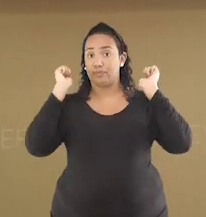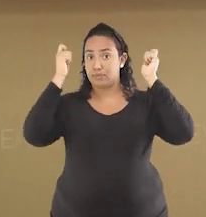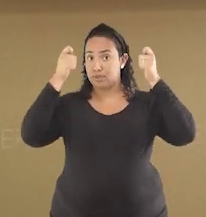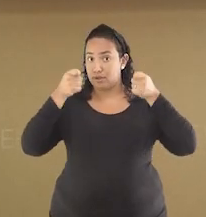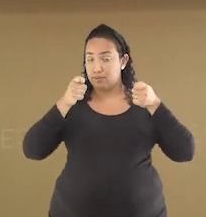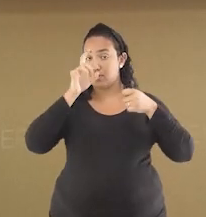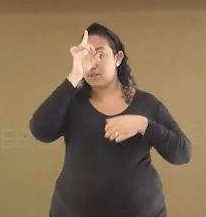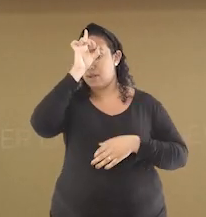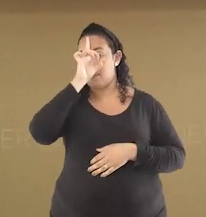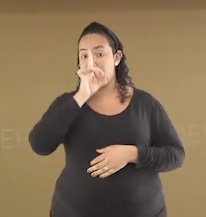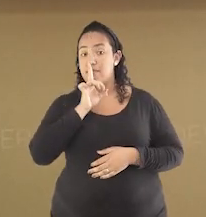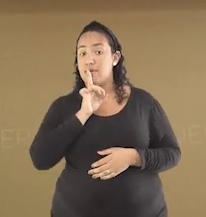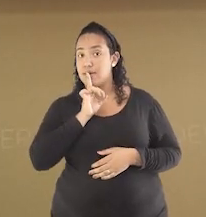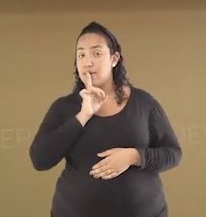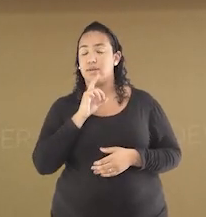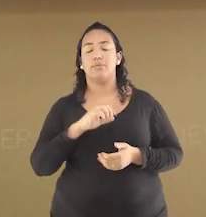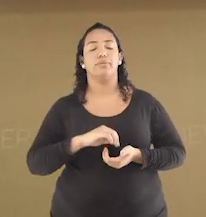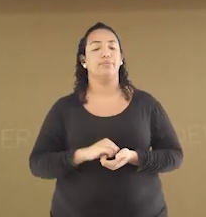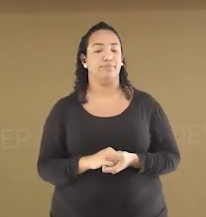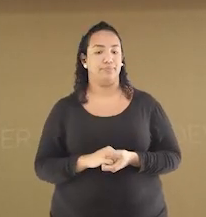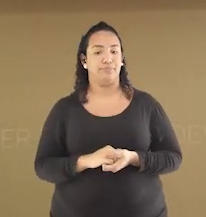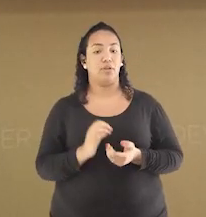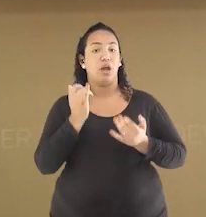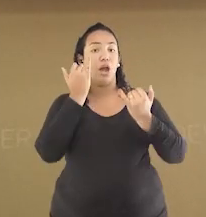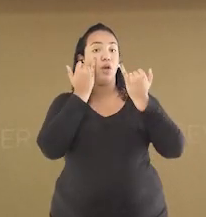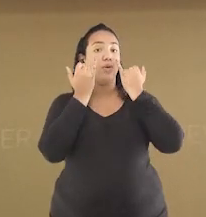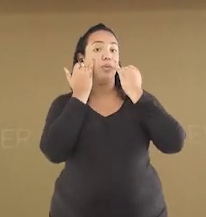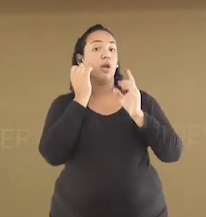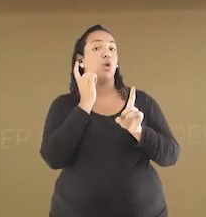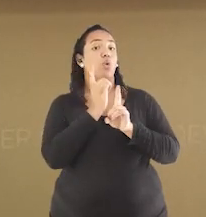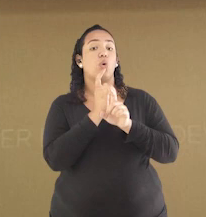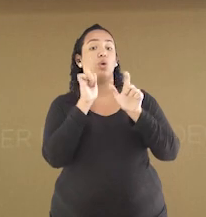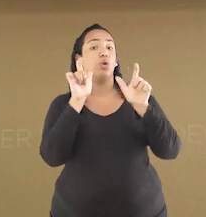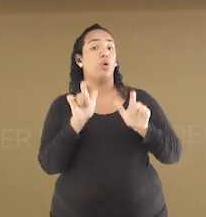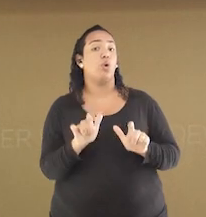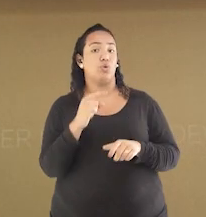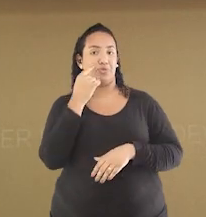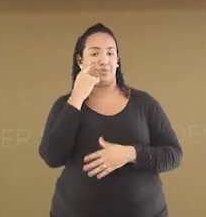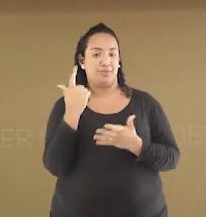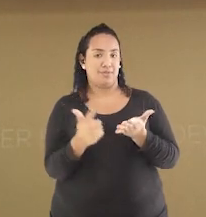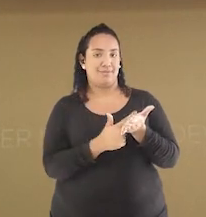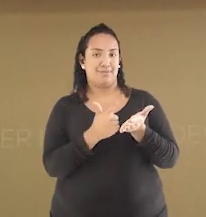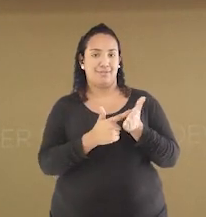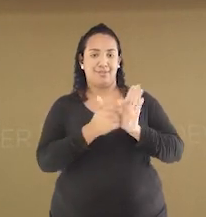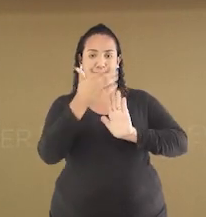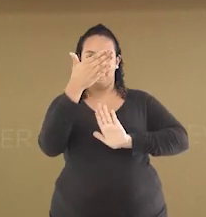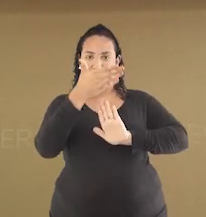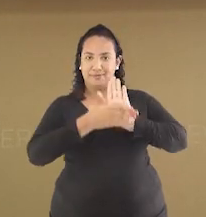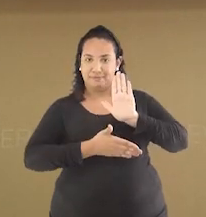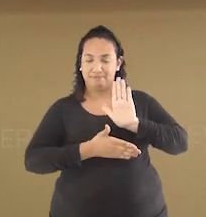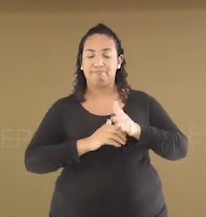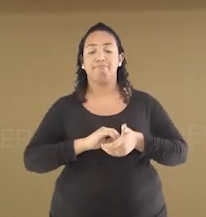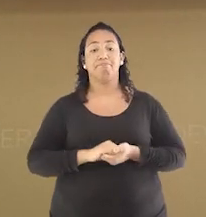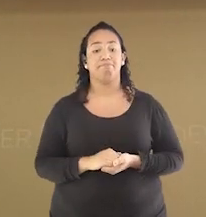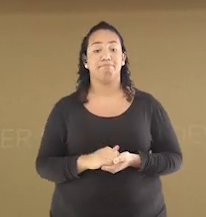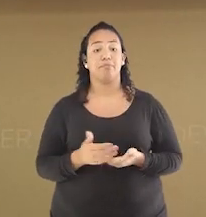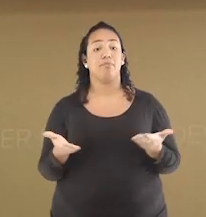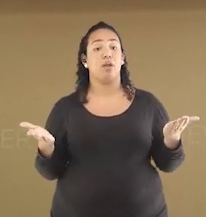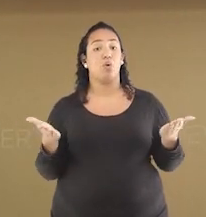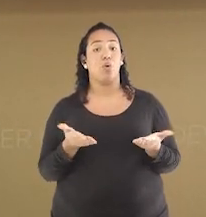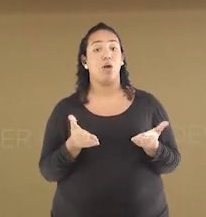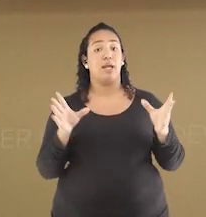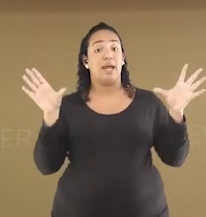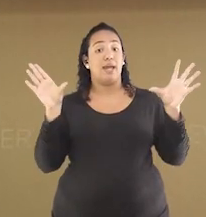é Chapeuzinho Amarelo. Essa informação aparece aqui na capa do livro. Já